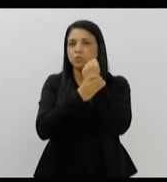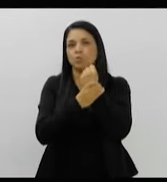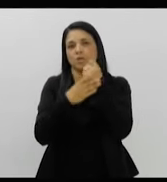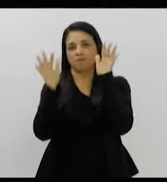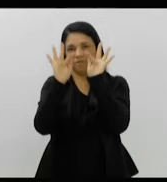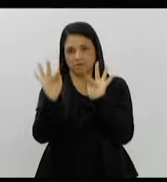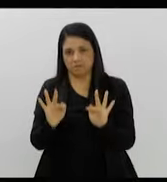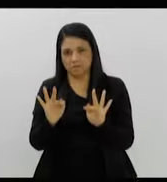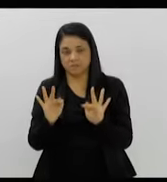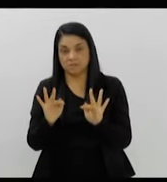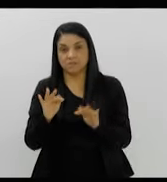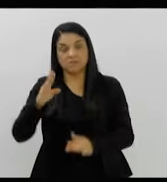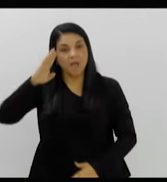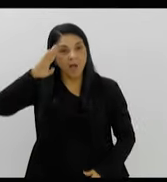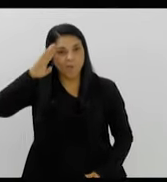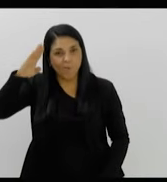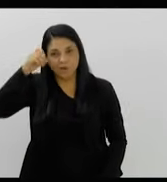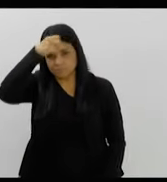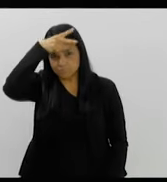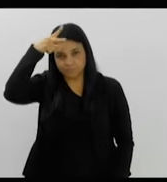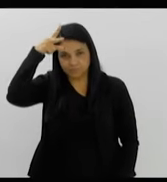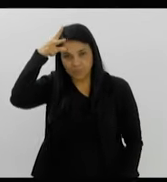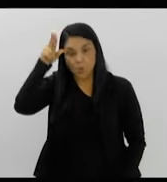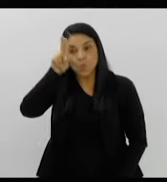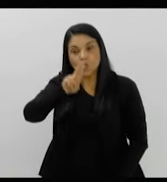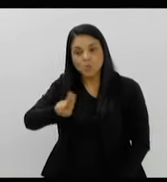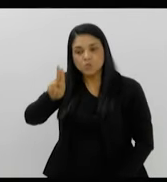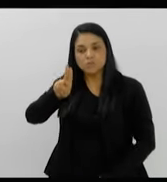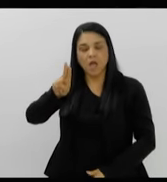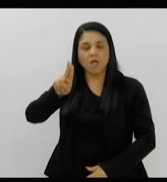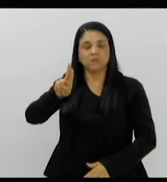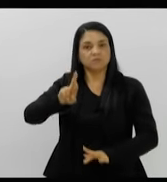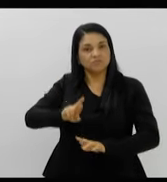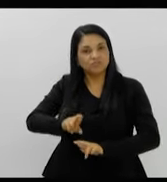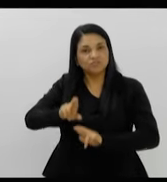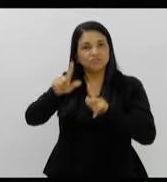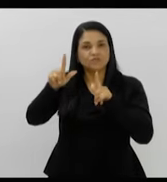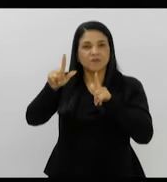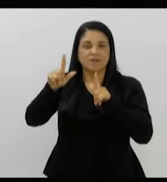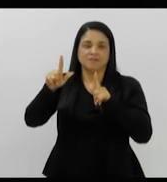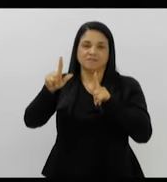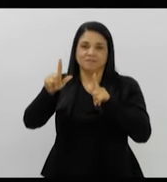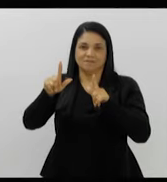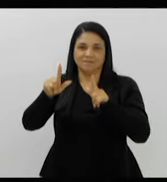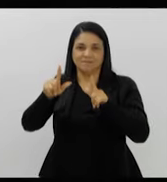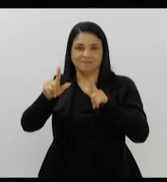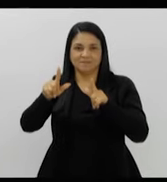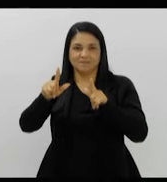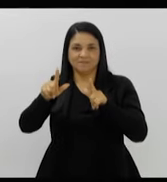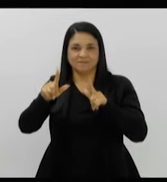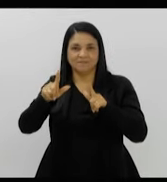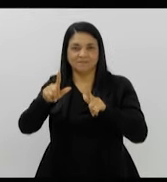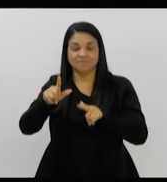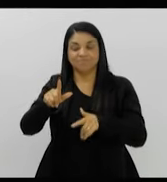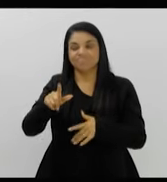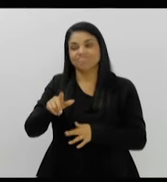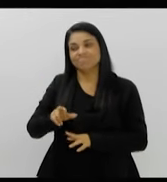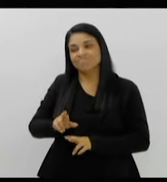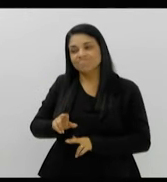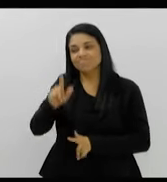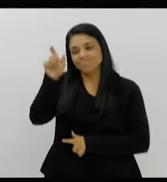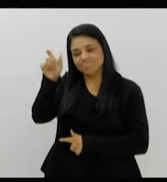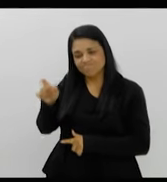guarda municipal for usada dessa maneira e de outras maneiras honrosas do que que é da forma como você tem